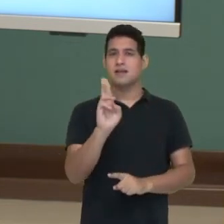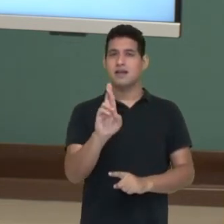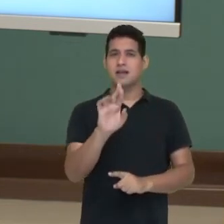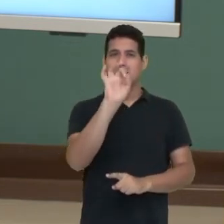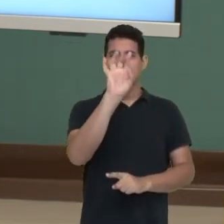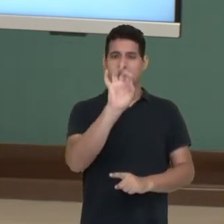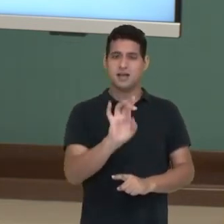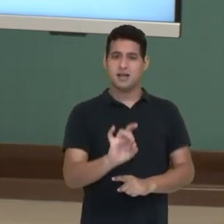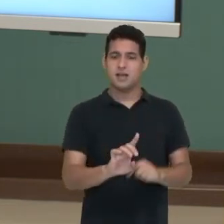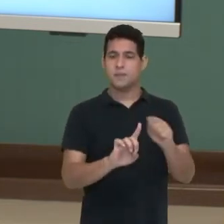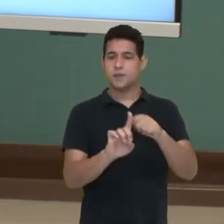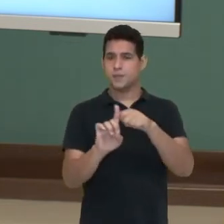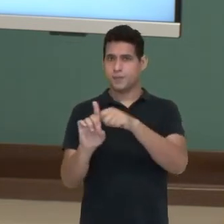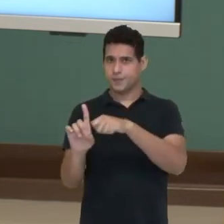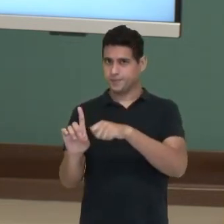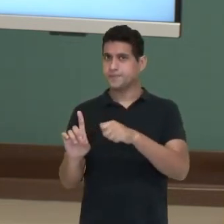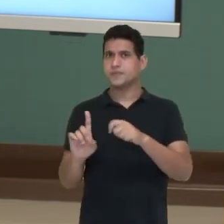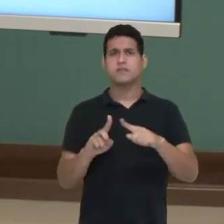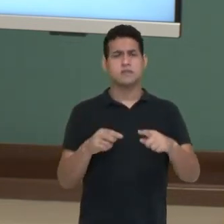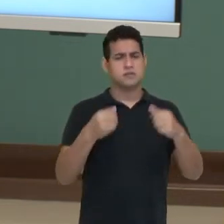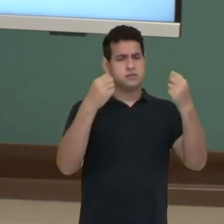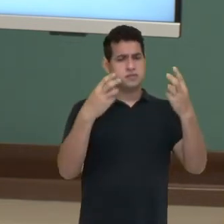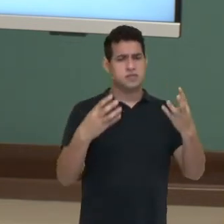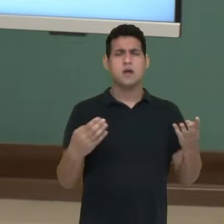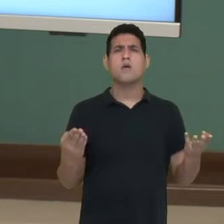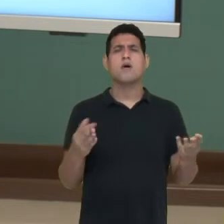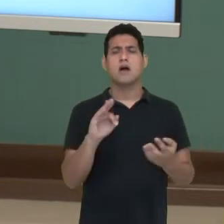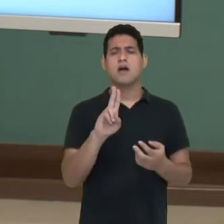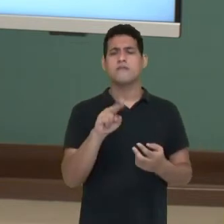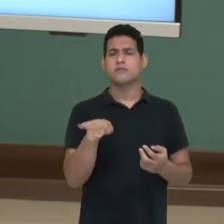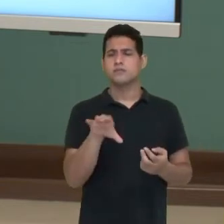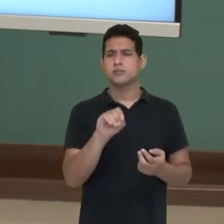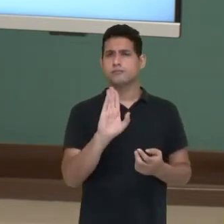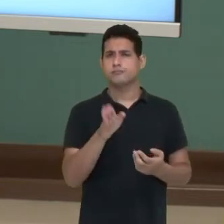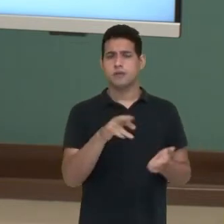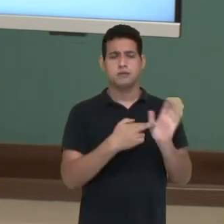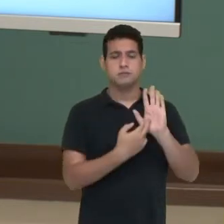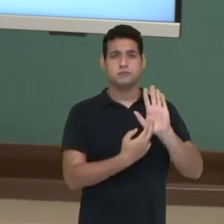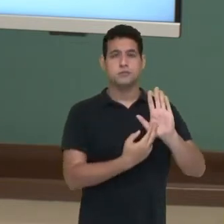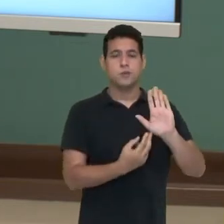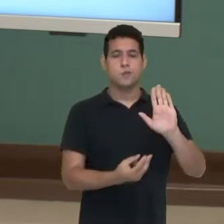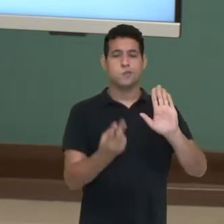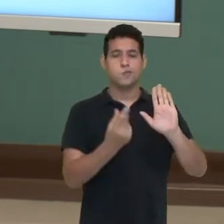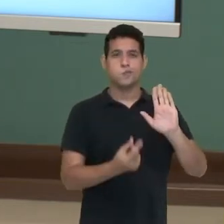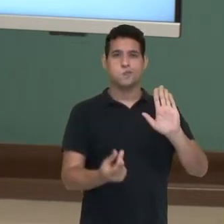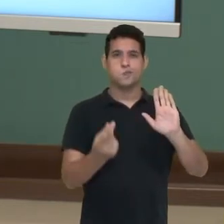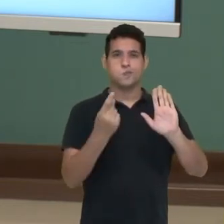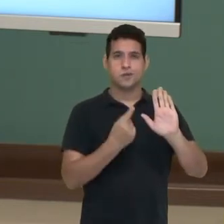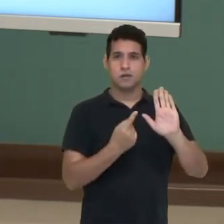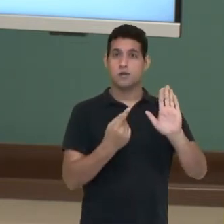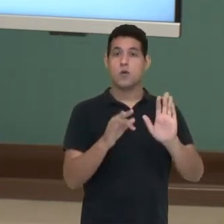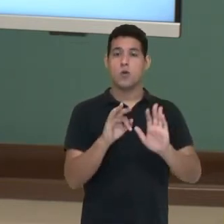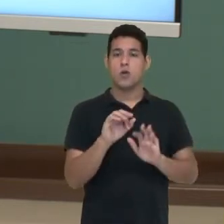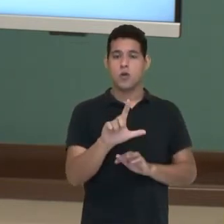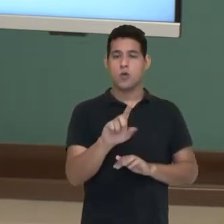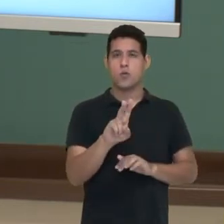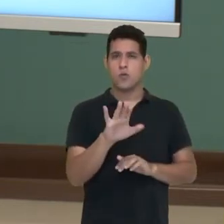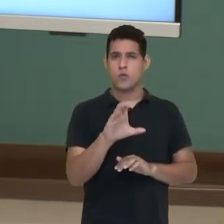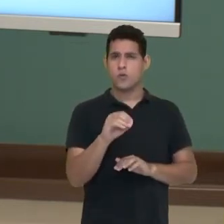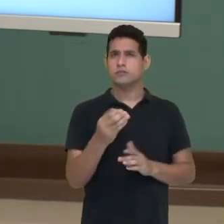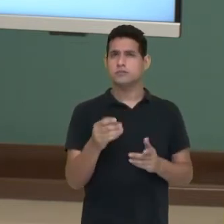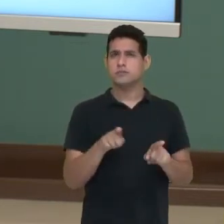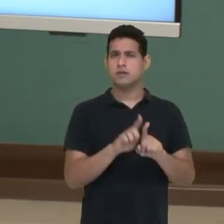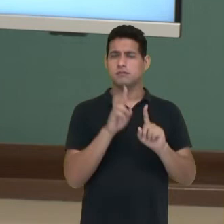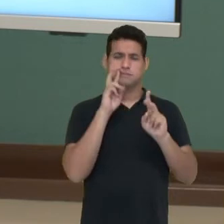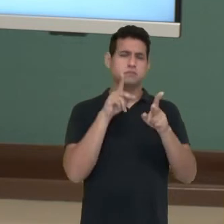cada mesa. Determine uma função que represente o lucro do fabricante. O lucro, né? A gente